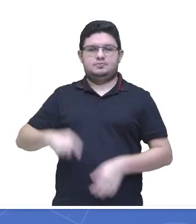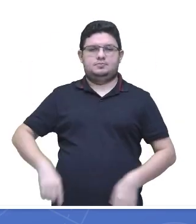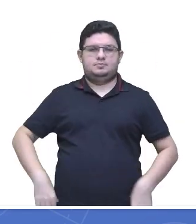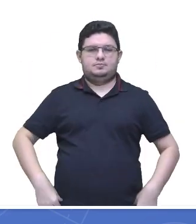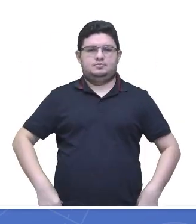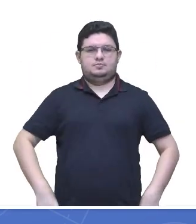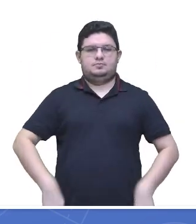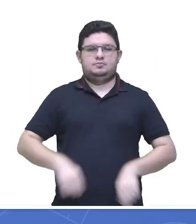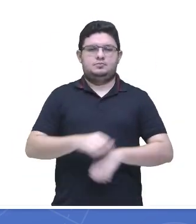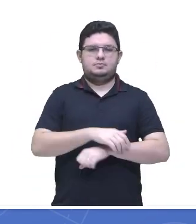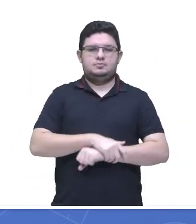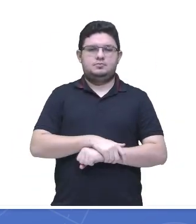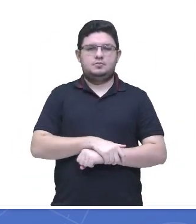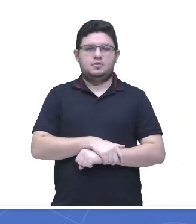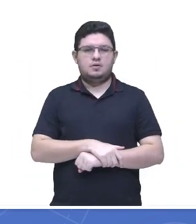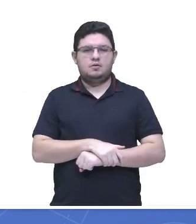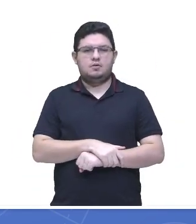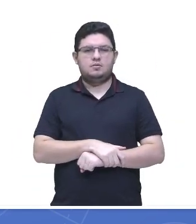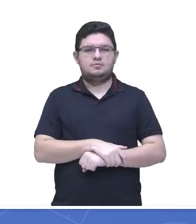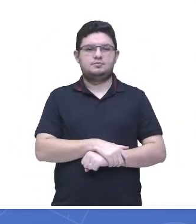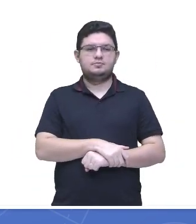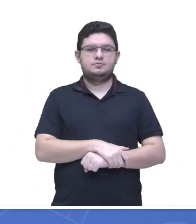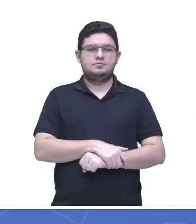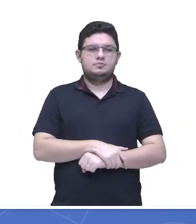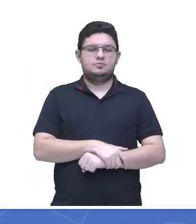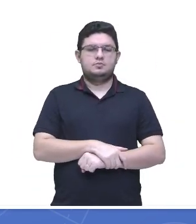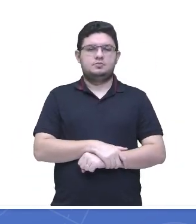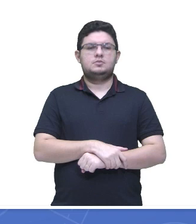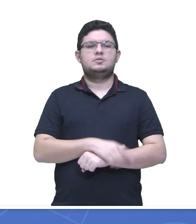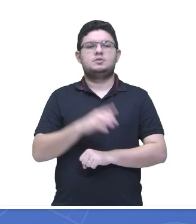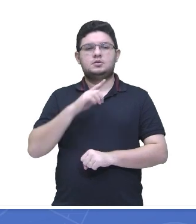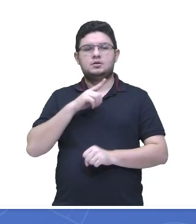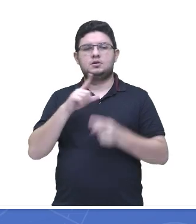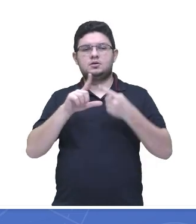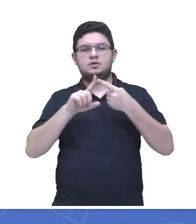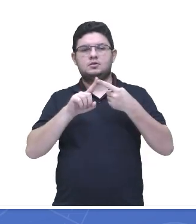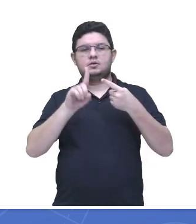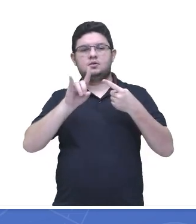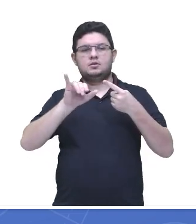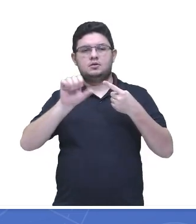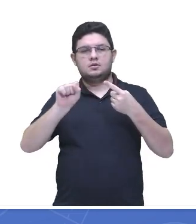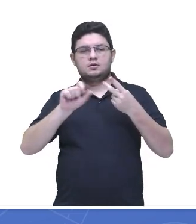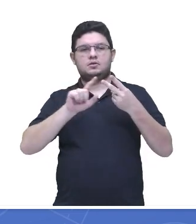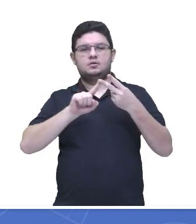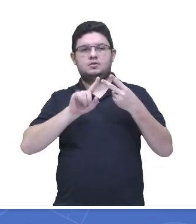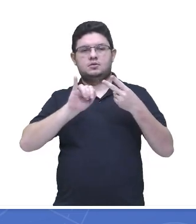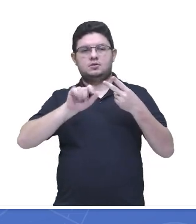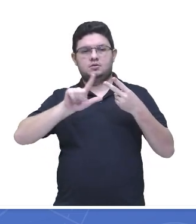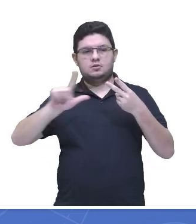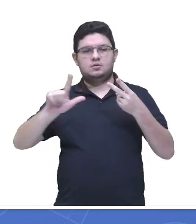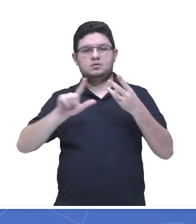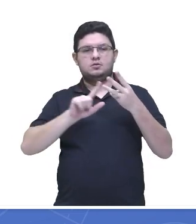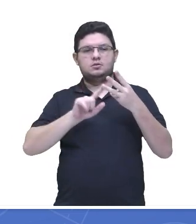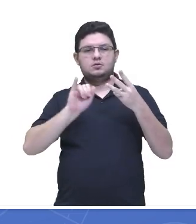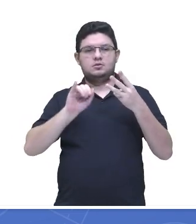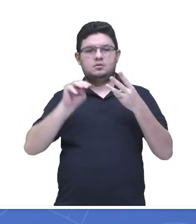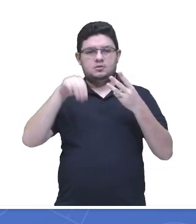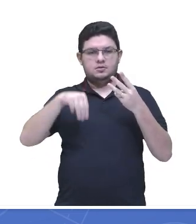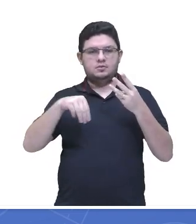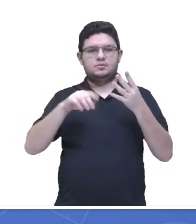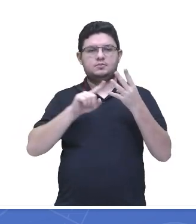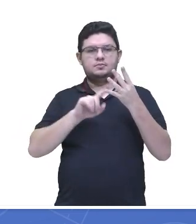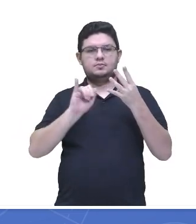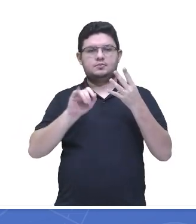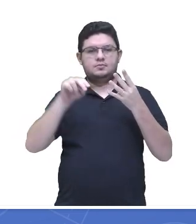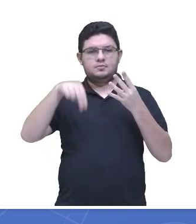Aqui. Vamos lá, então. Eu tenho this, eu, vejam, this, eu,